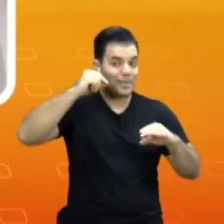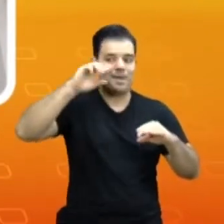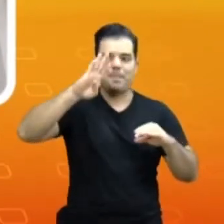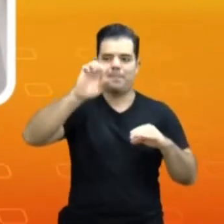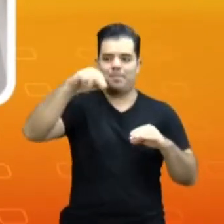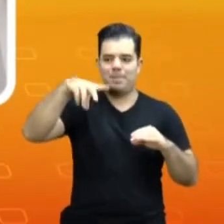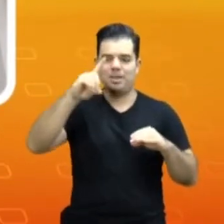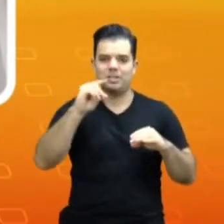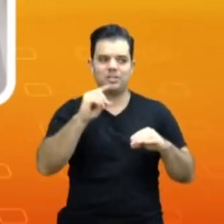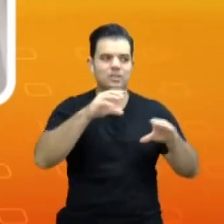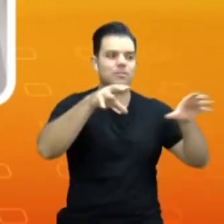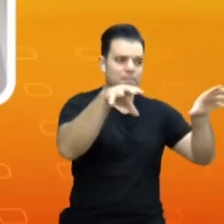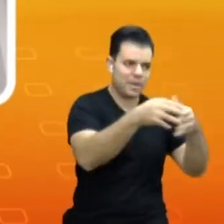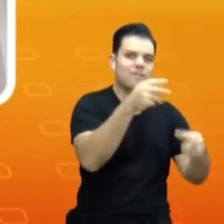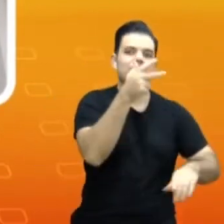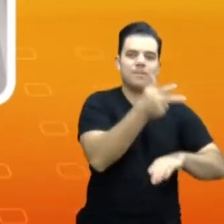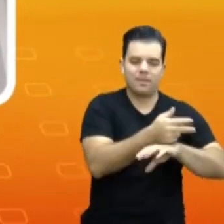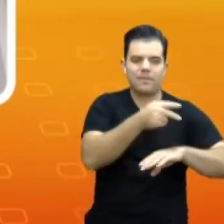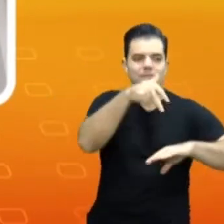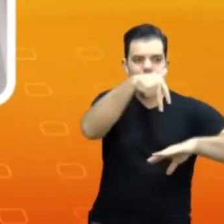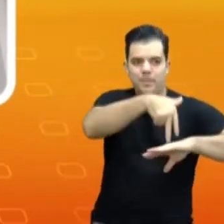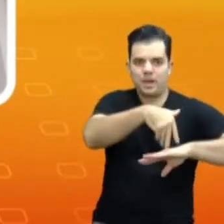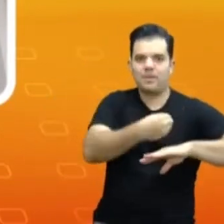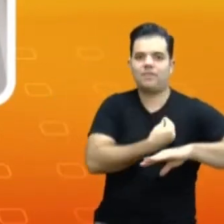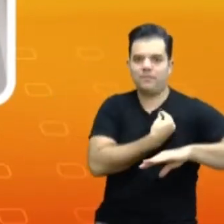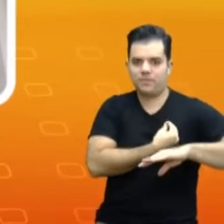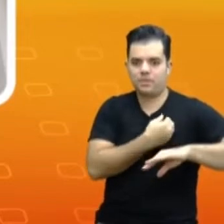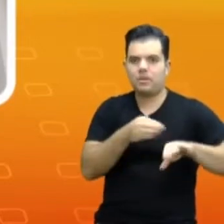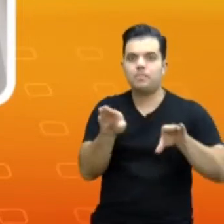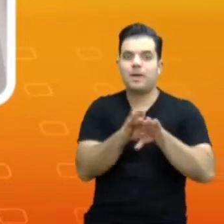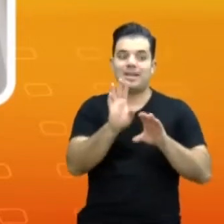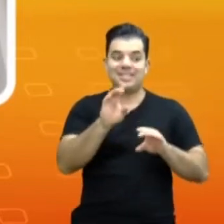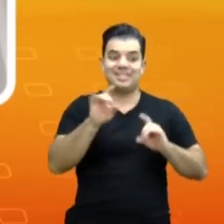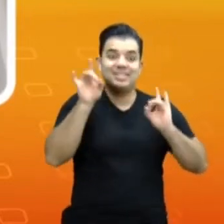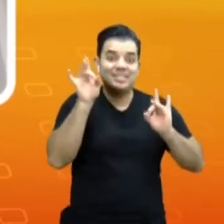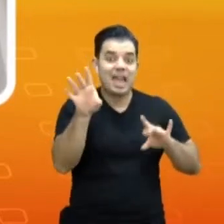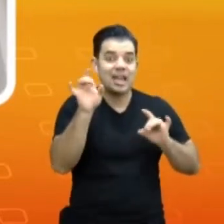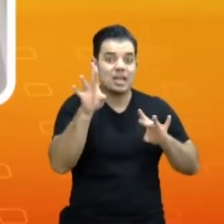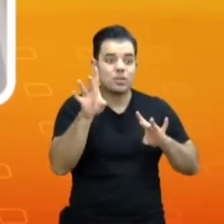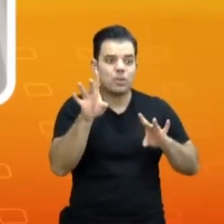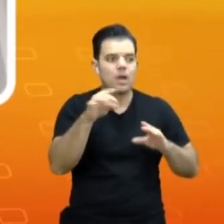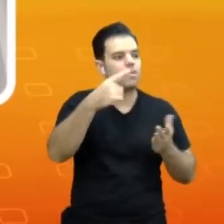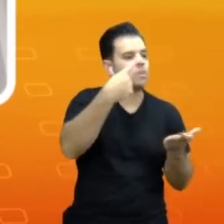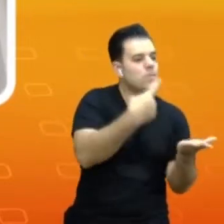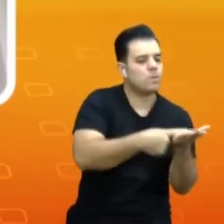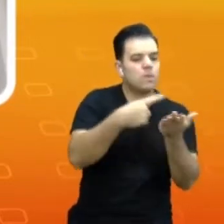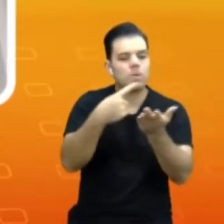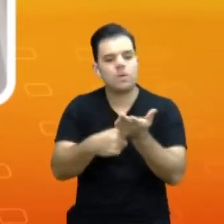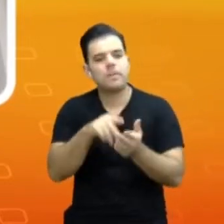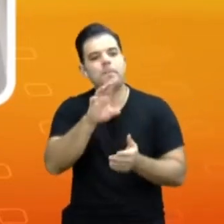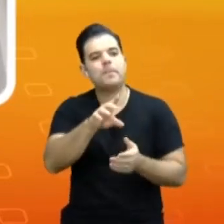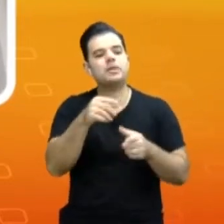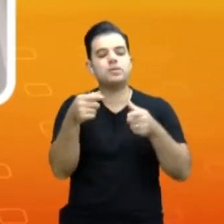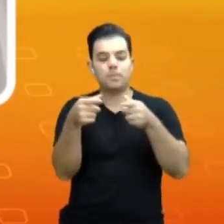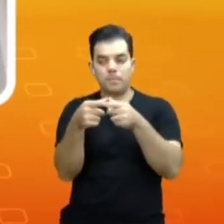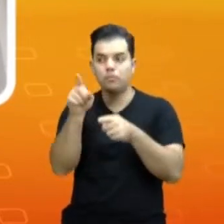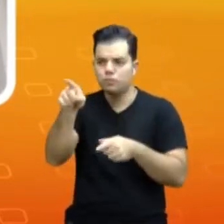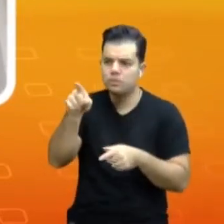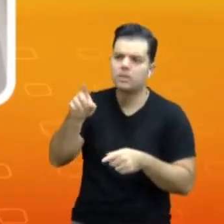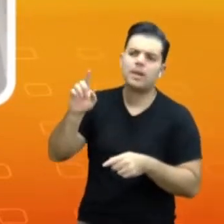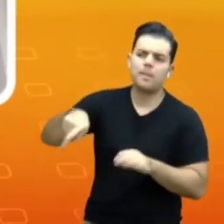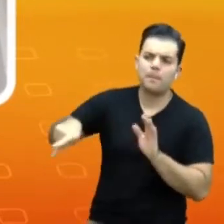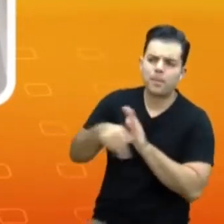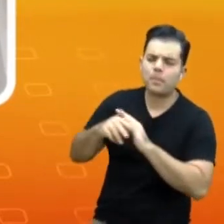a parte técnica, nós resolvemos internamente contratar pessoas que falassem português, mas eram japonesas. A